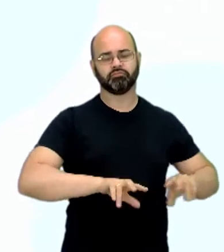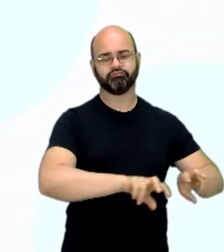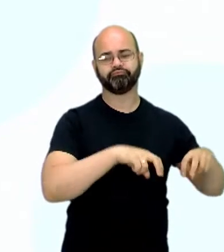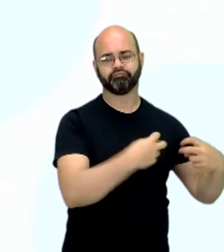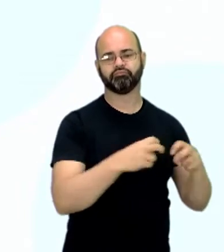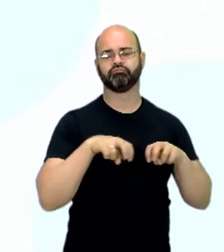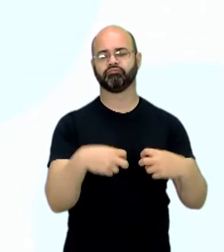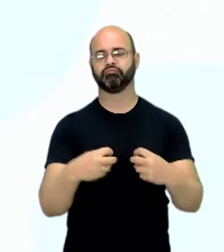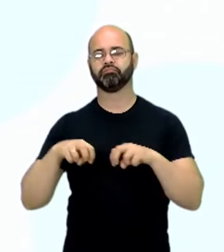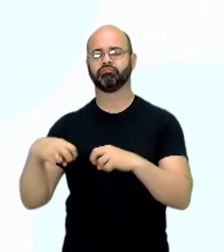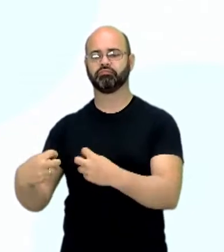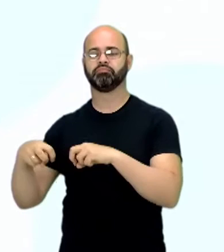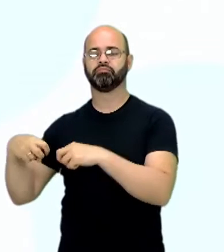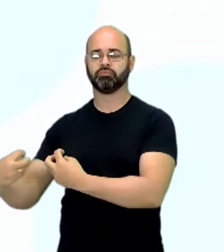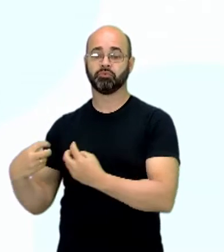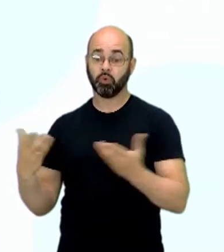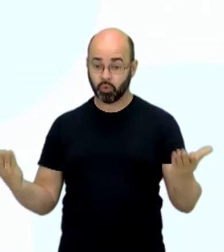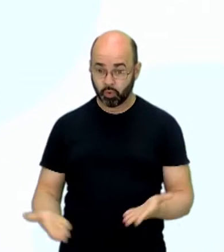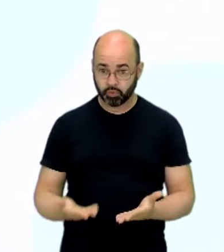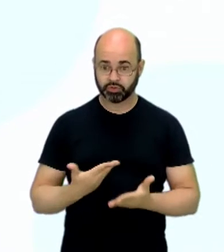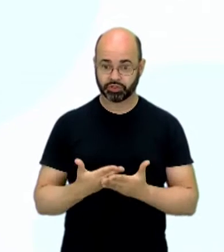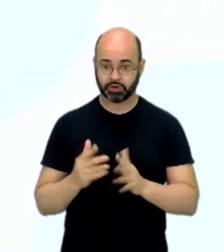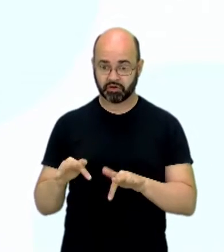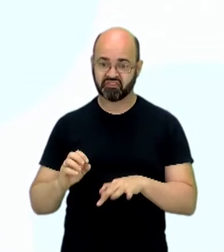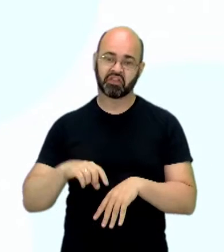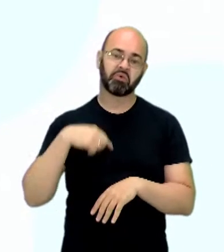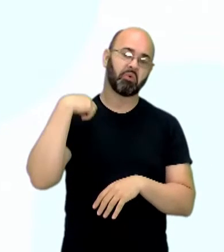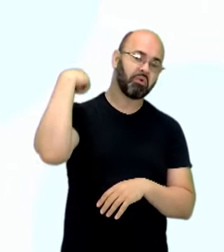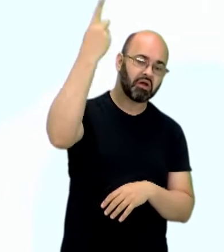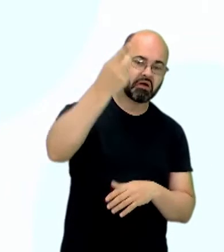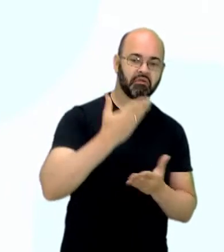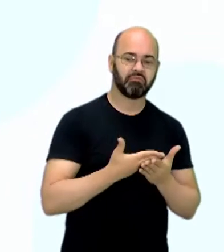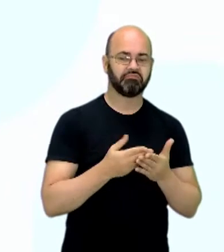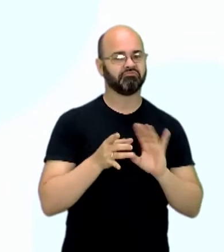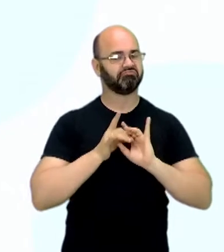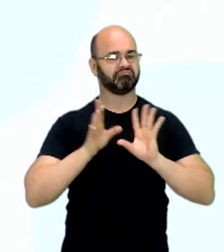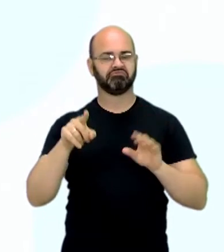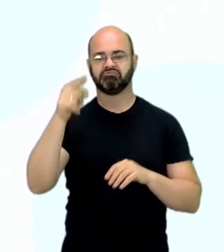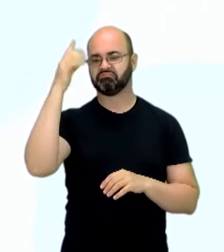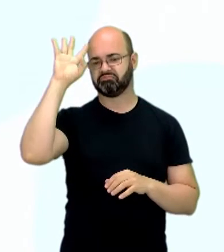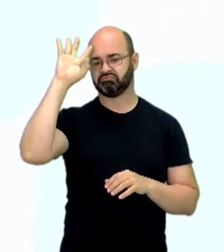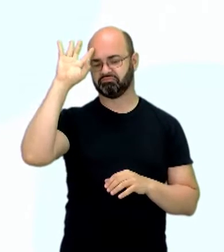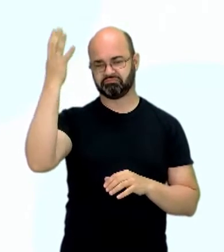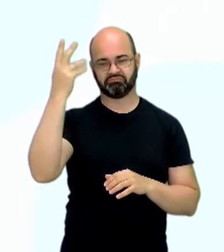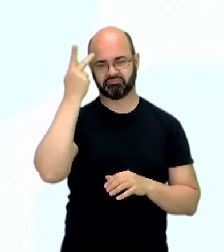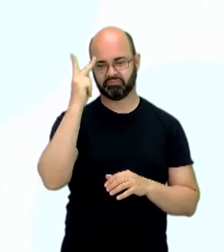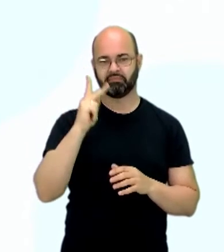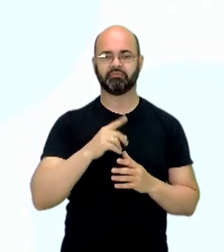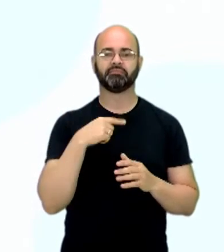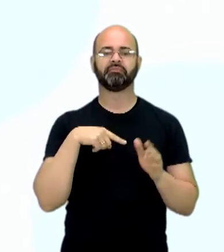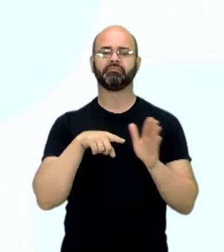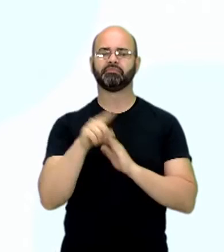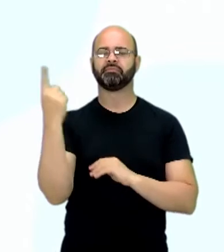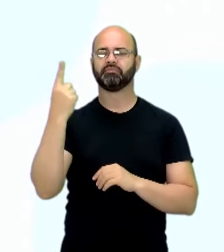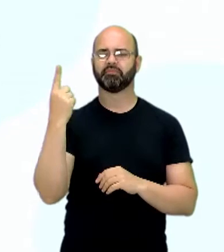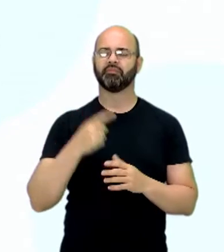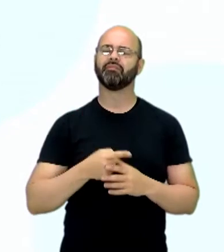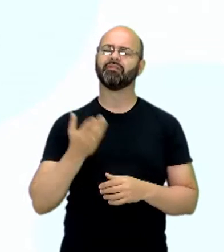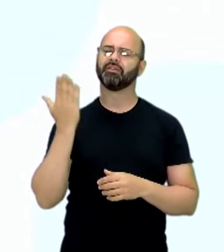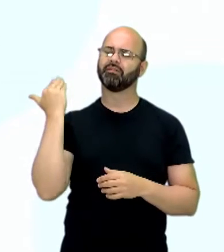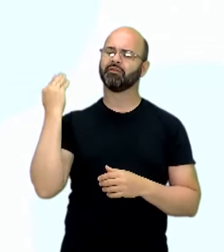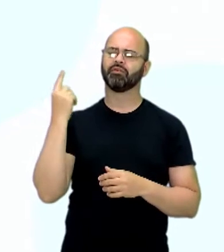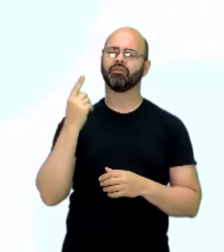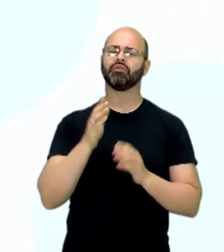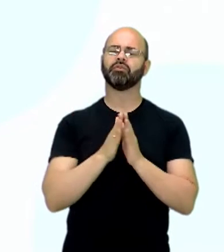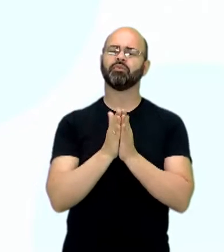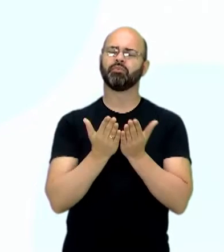próxima aula ou hoje no final da aula. Você decide quando você vai fazer isso. Então, perguntinha número 1. What was the last book you